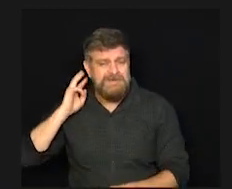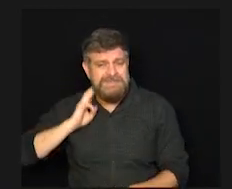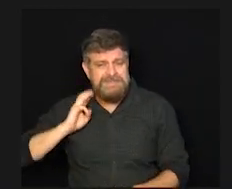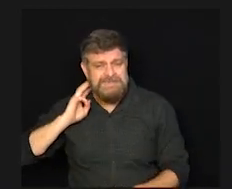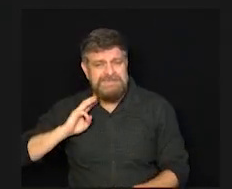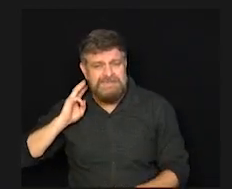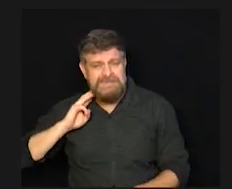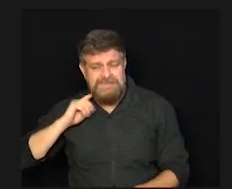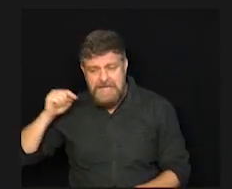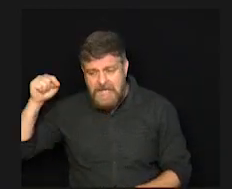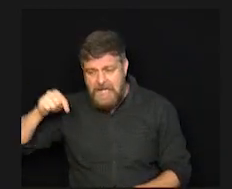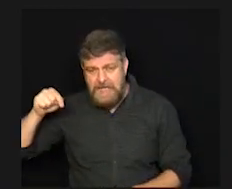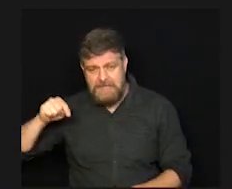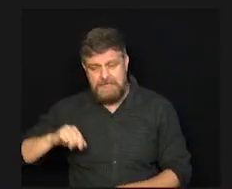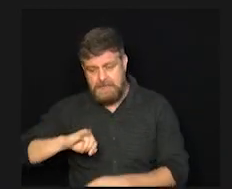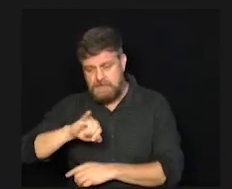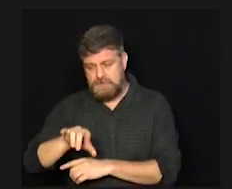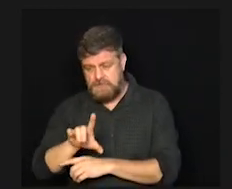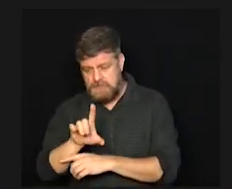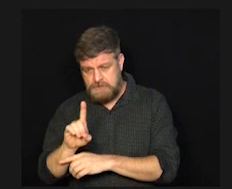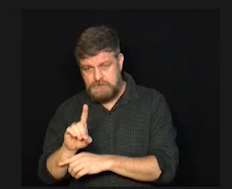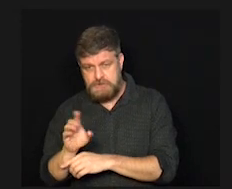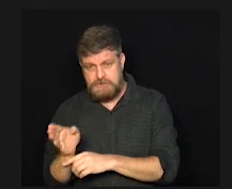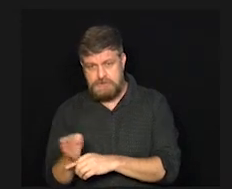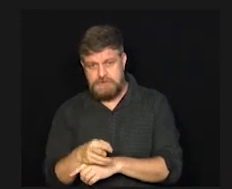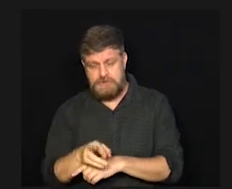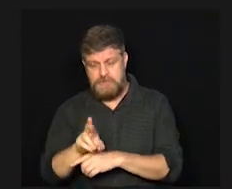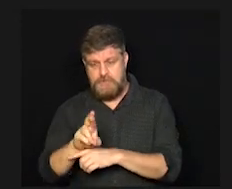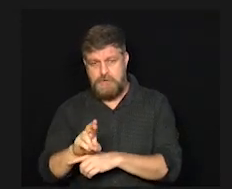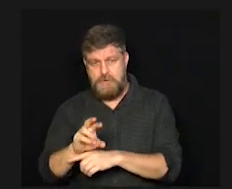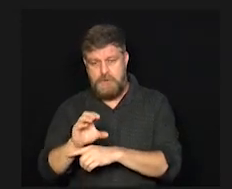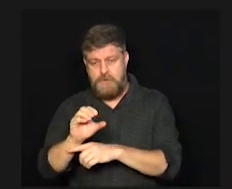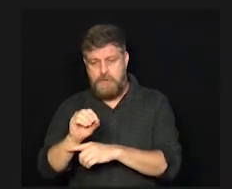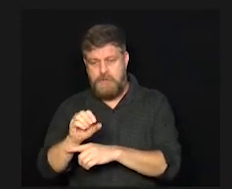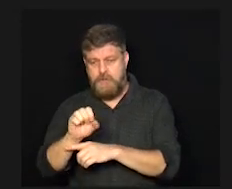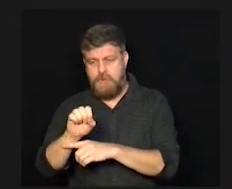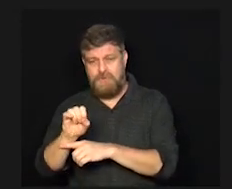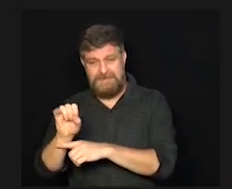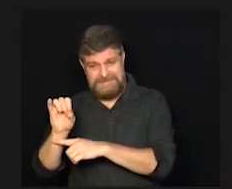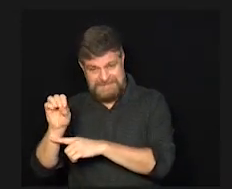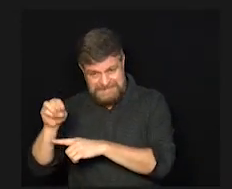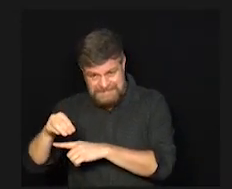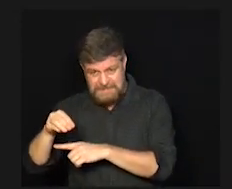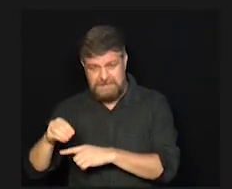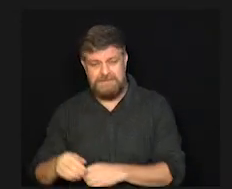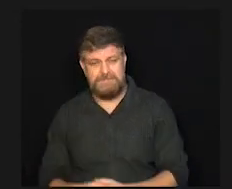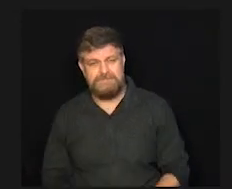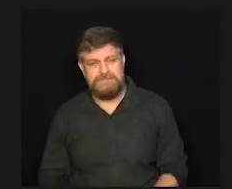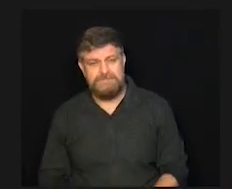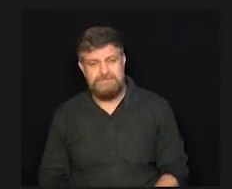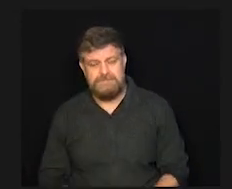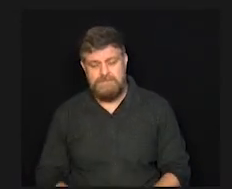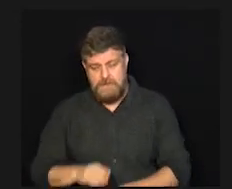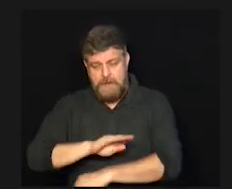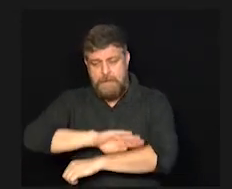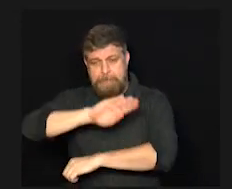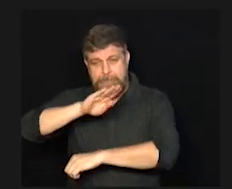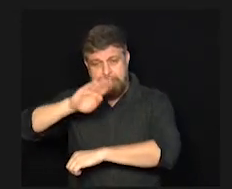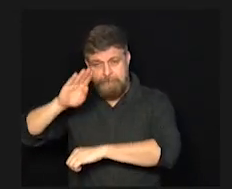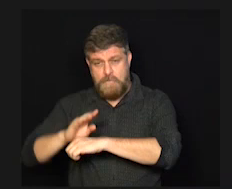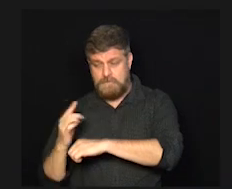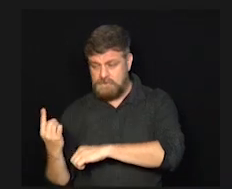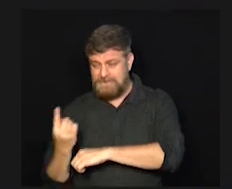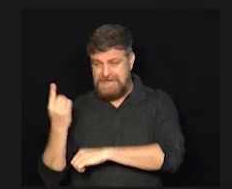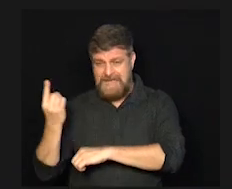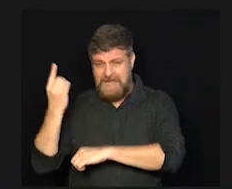o Jardim Rocim. Princesa, Jardim Rocim, Monte Alto e Satélite